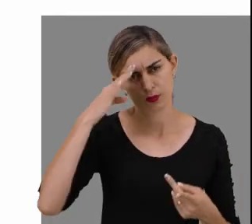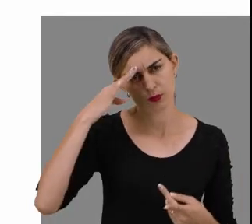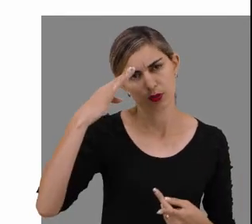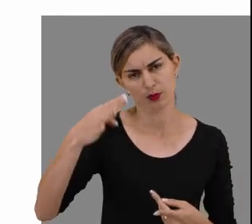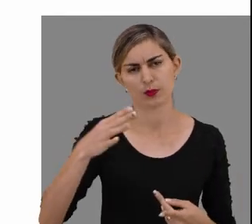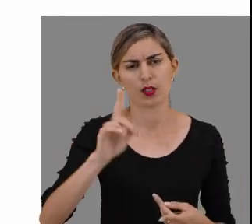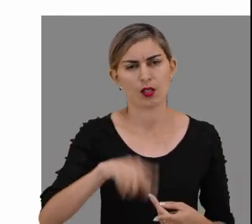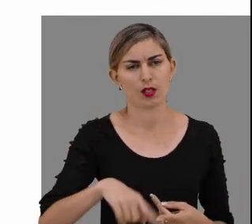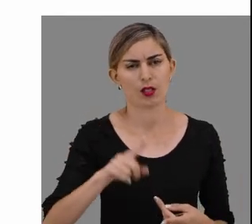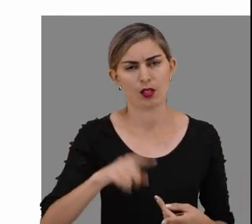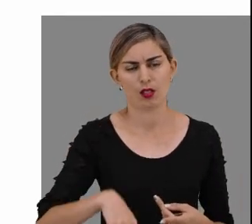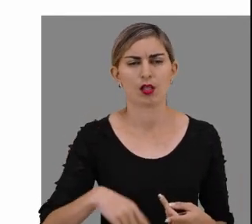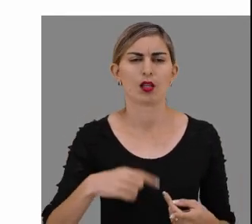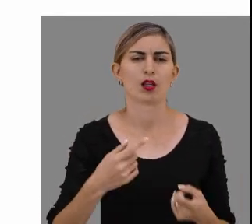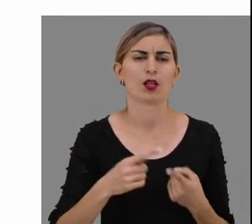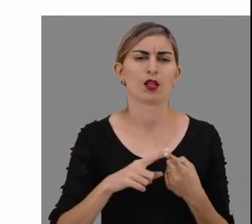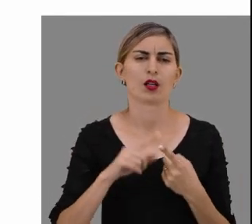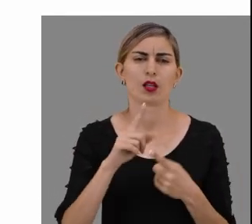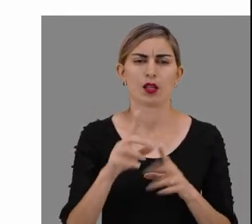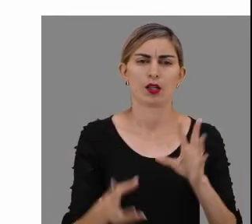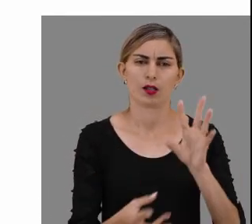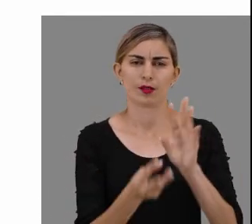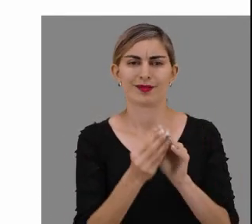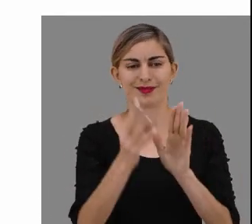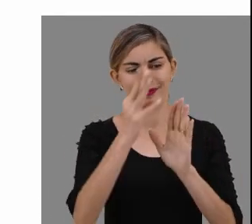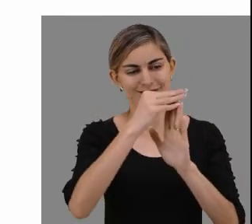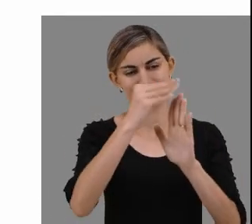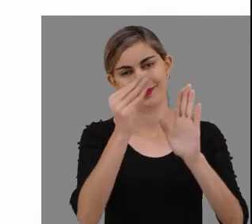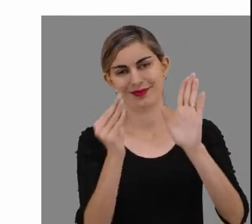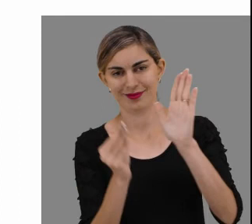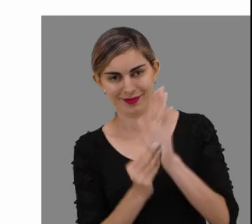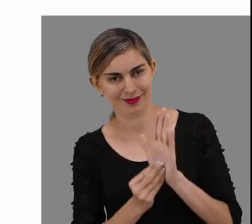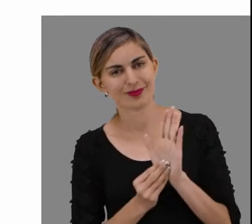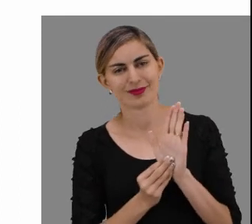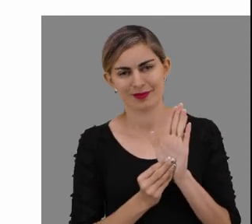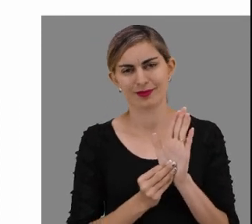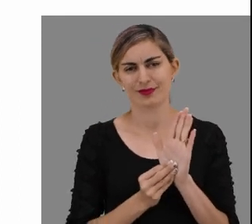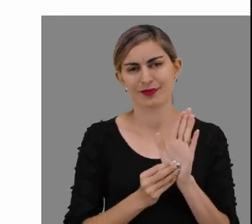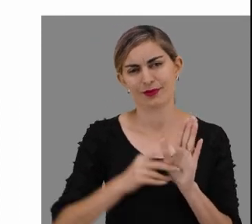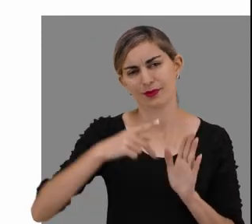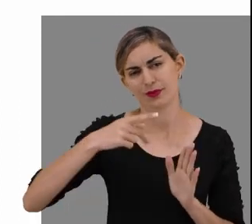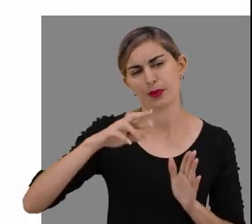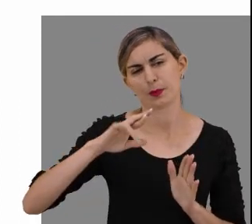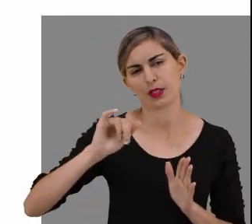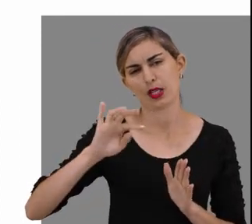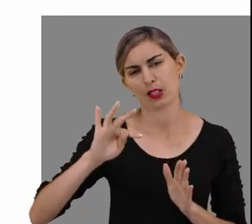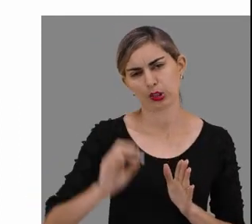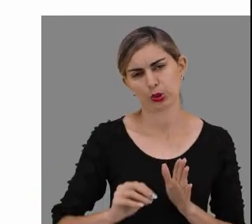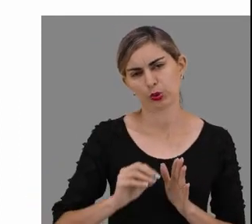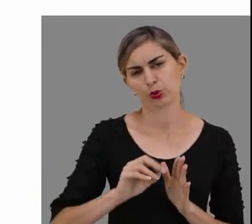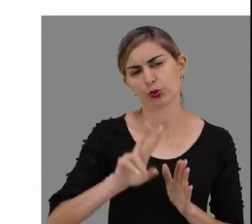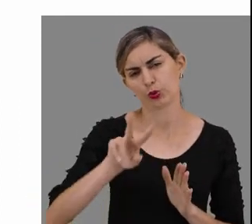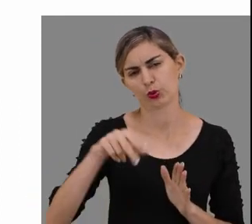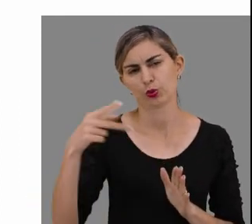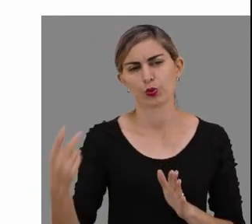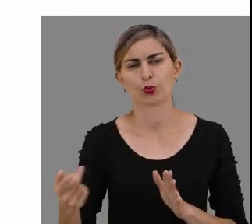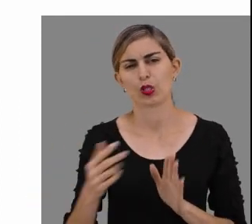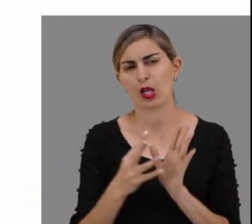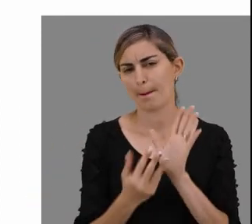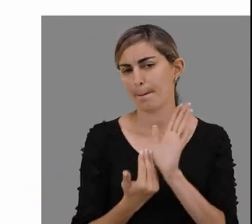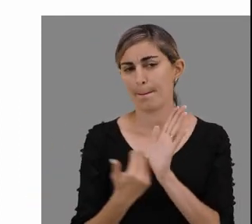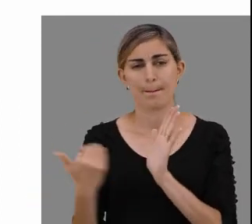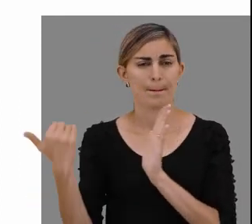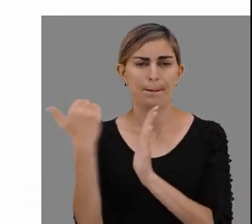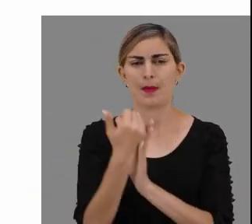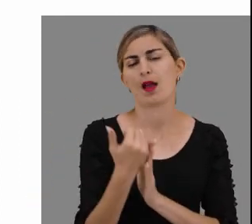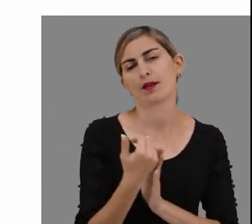prato principal é uma classe que vai herdar diretamente da nossa classe prato. Prato principal